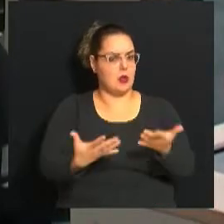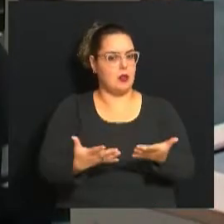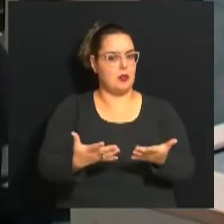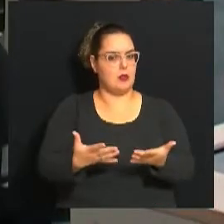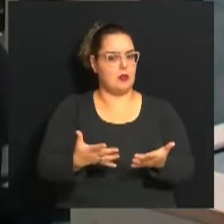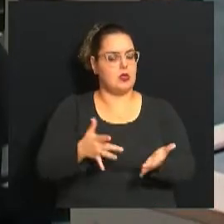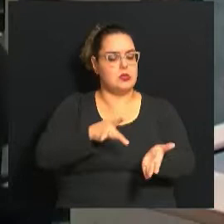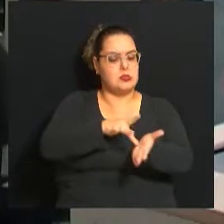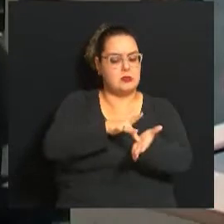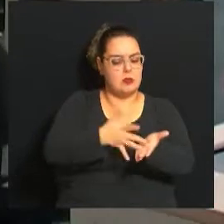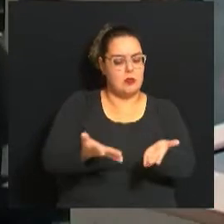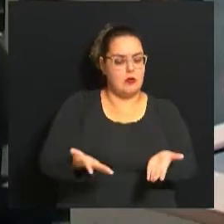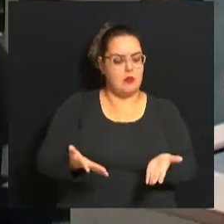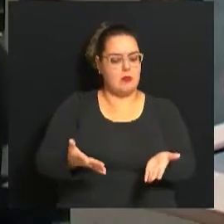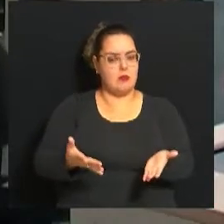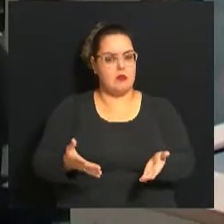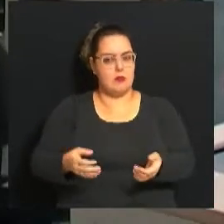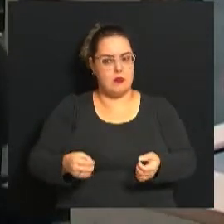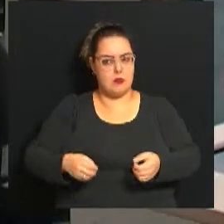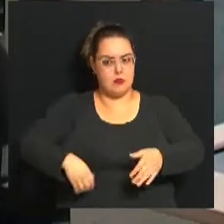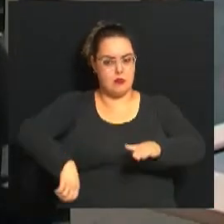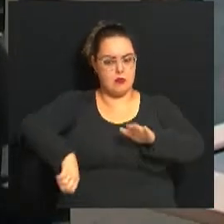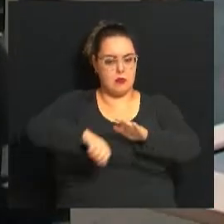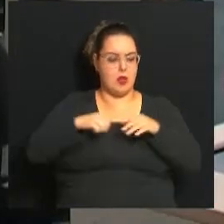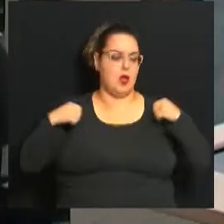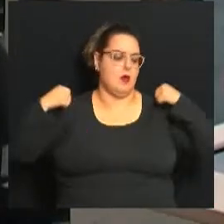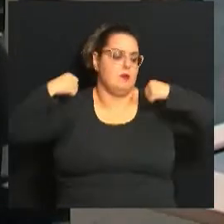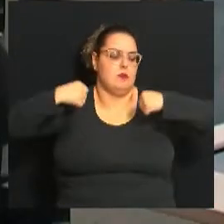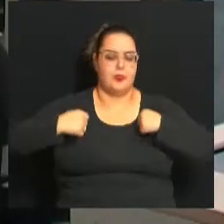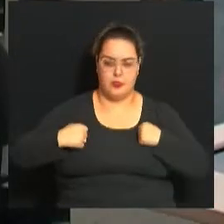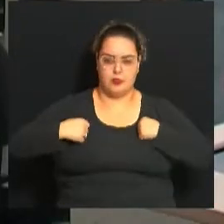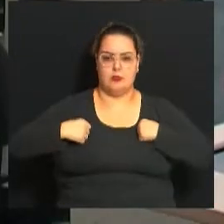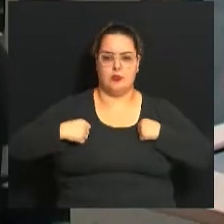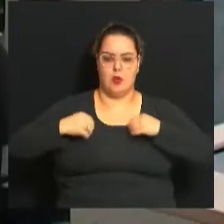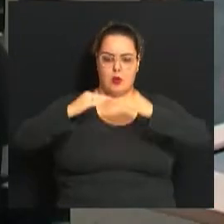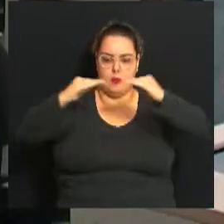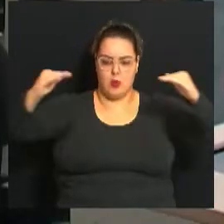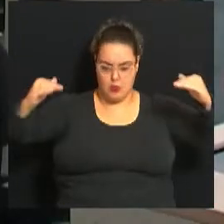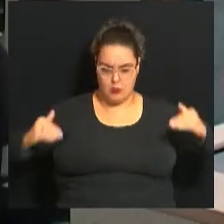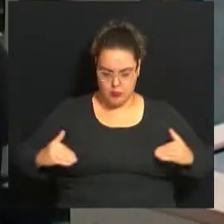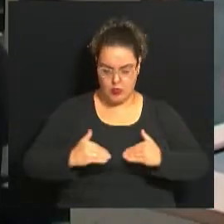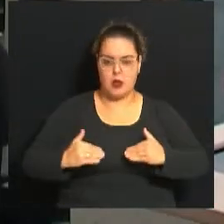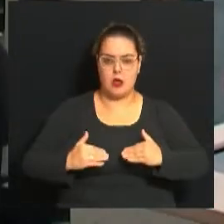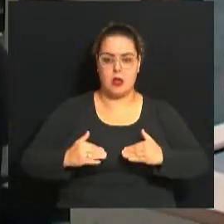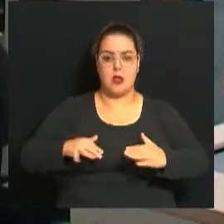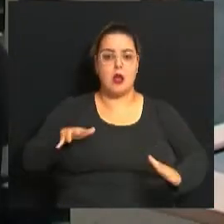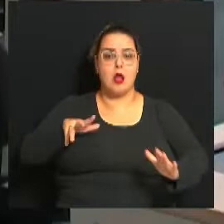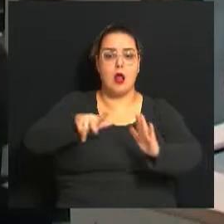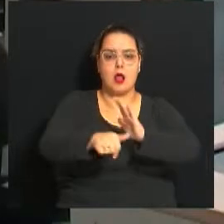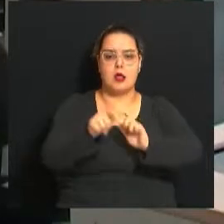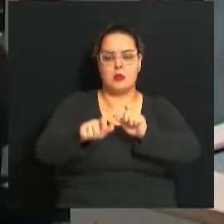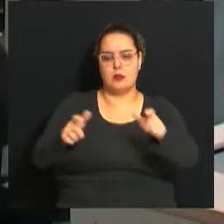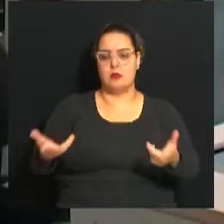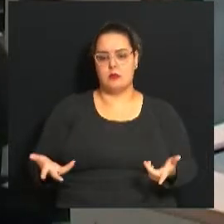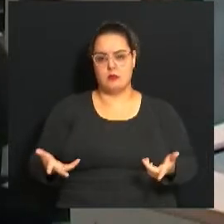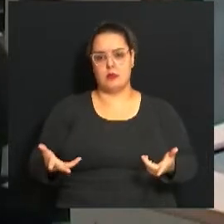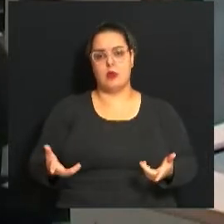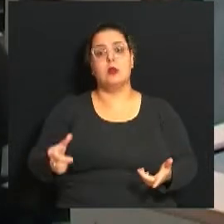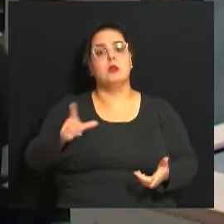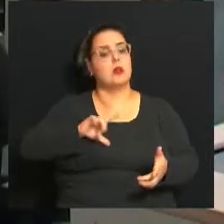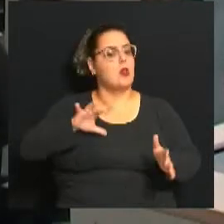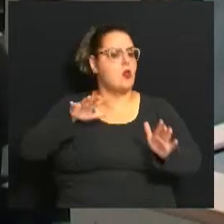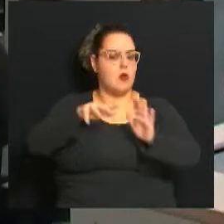colocando uma bag atrás das costas e está se disfarçando como entregadores e assaltando as pessoas. Então está tendo muito assalto.